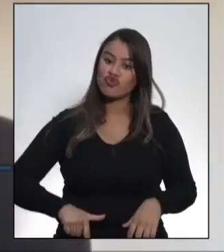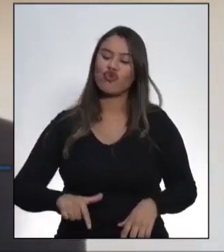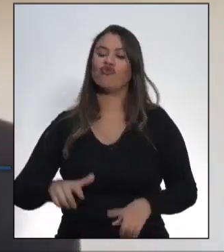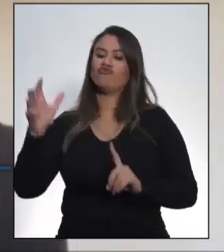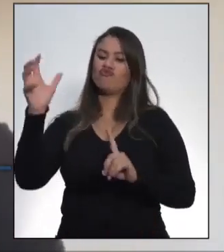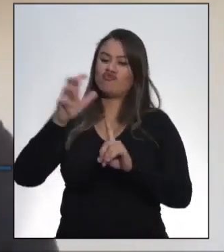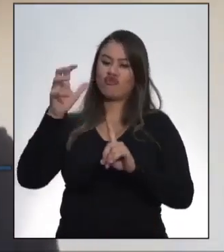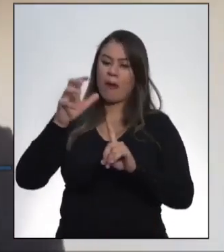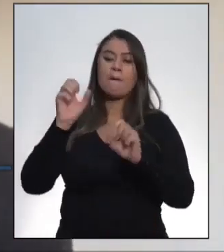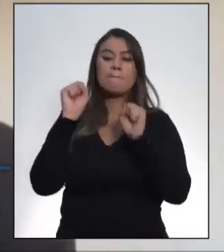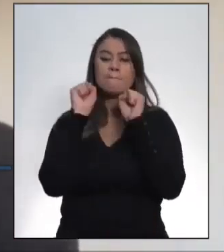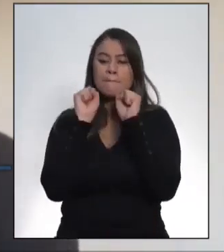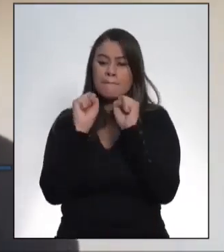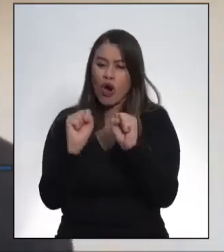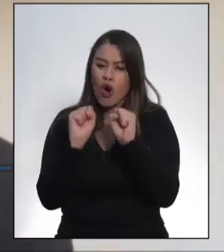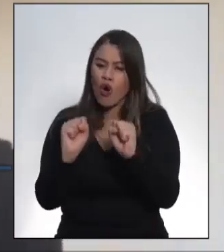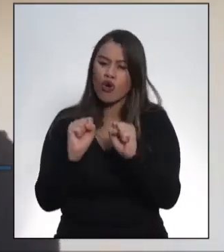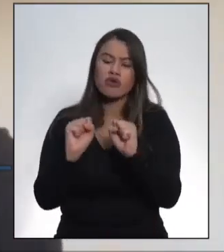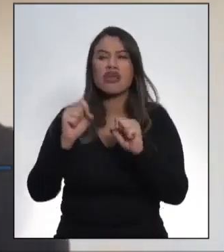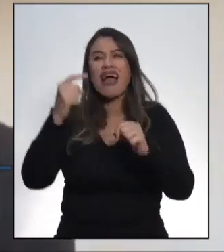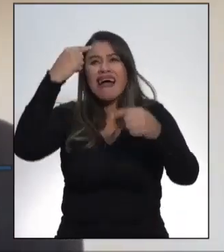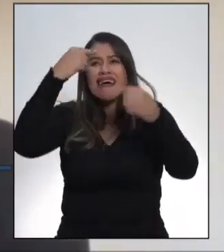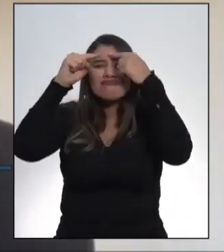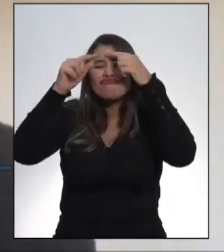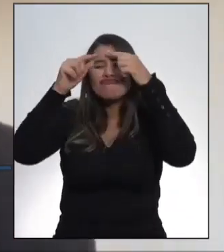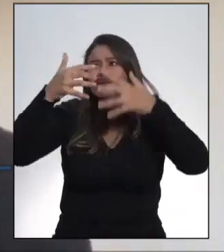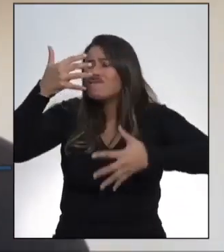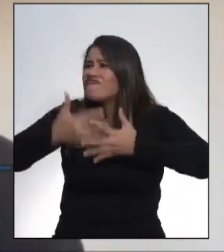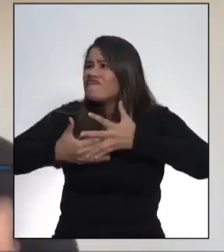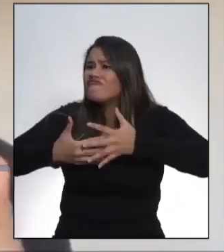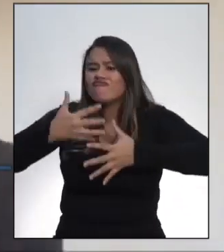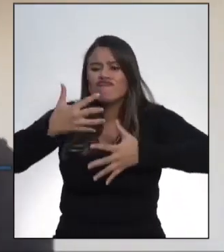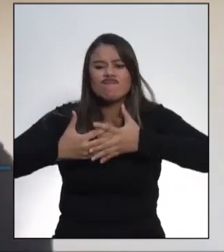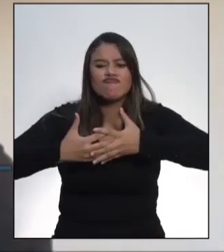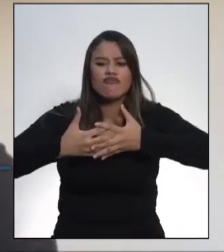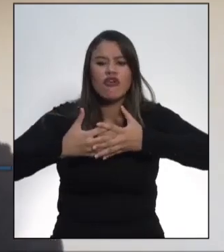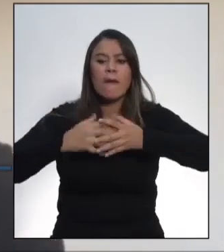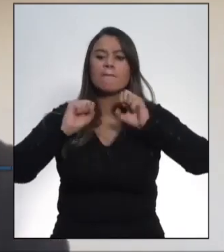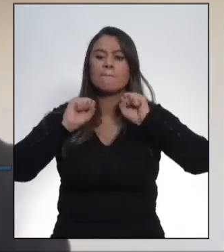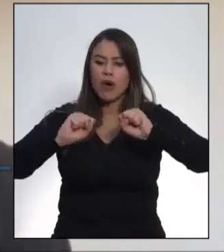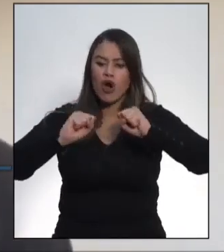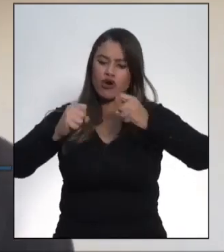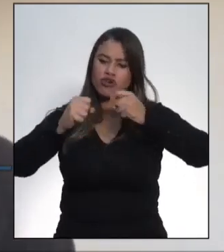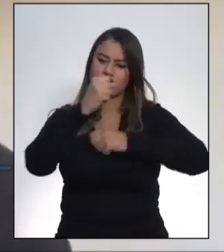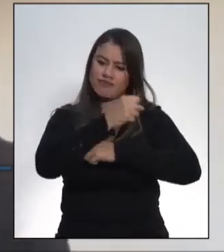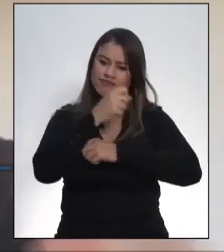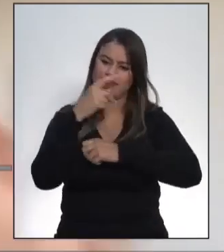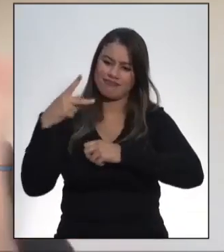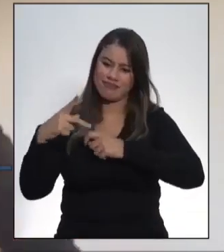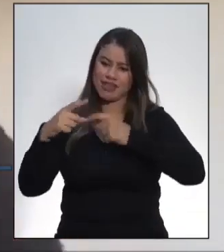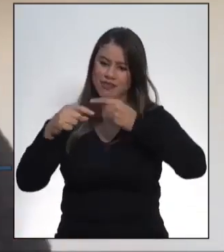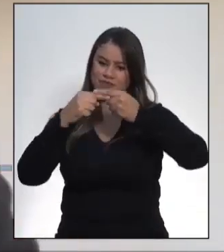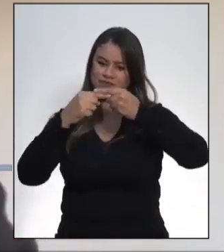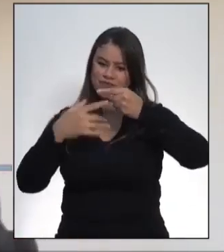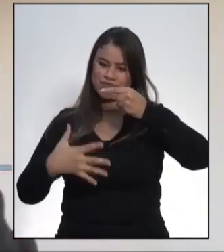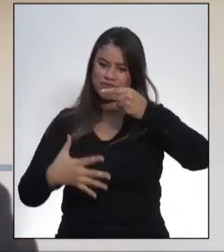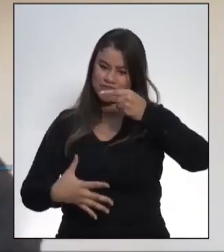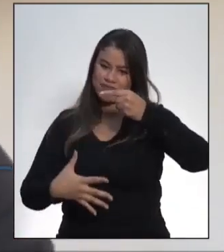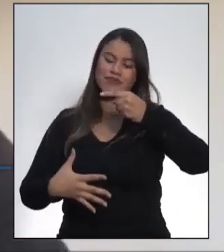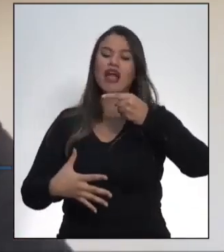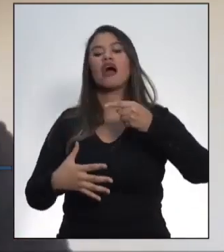vocês tiverem qualquer dúvida, qualquer coisa que vocês podem perguntar no aplicativo e eu também posso dar um